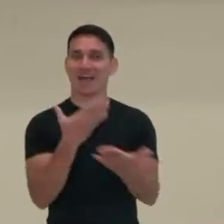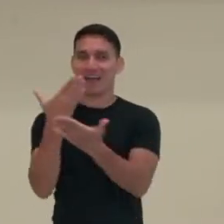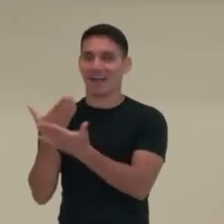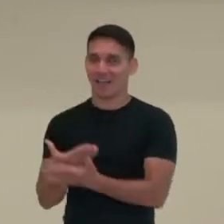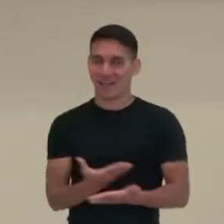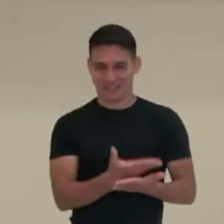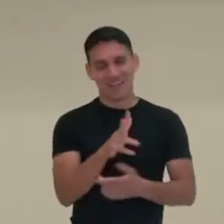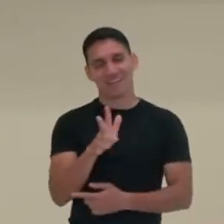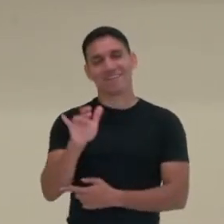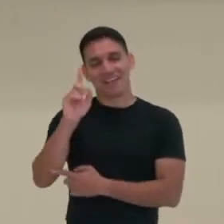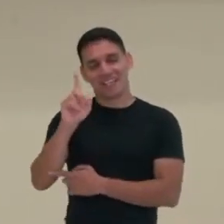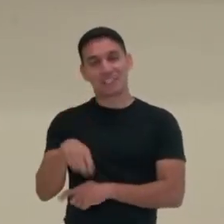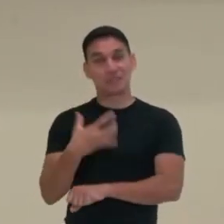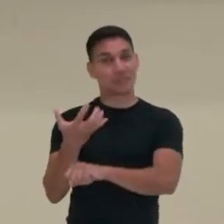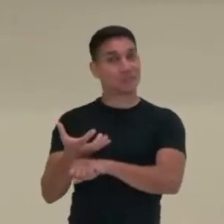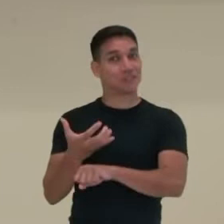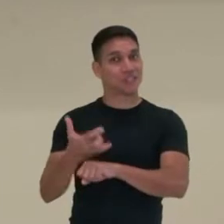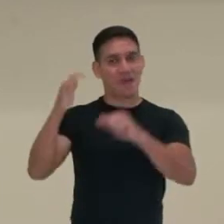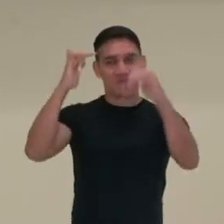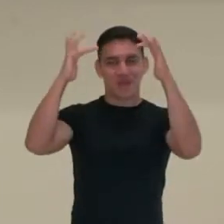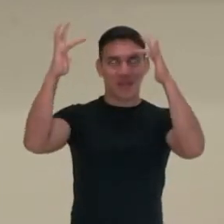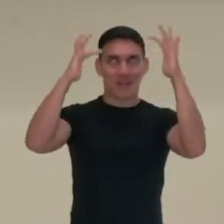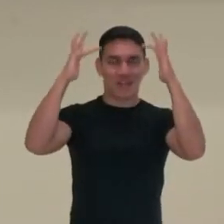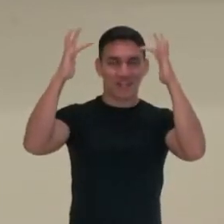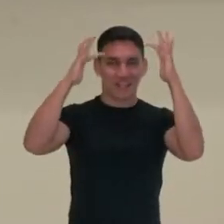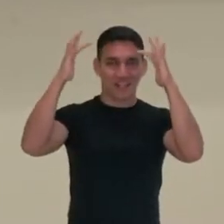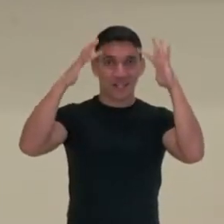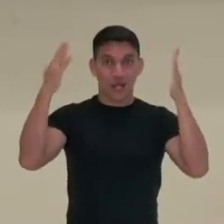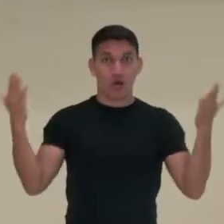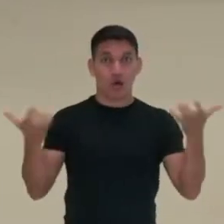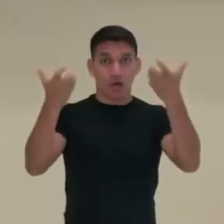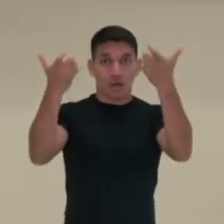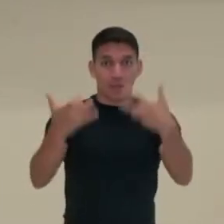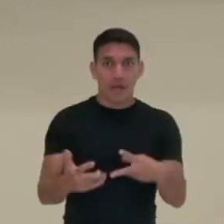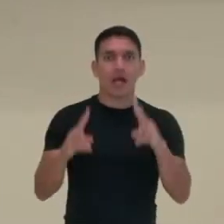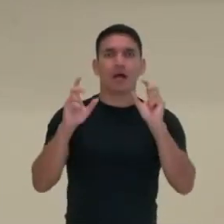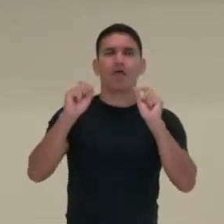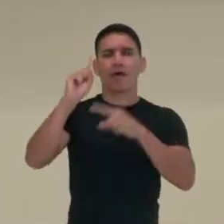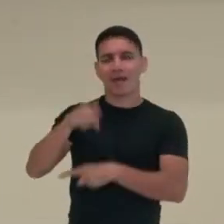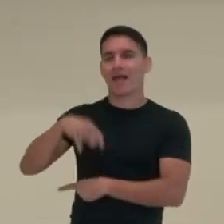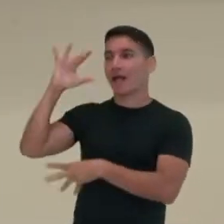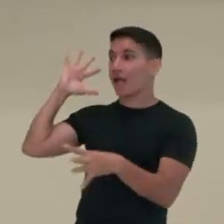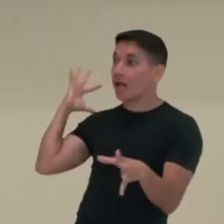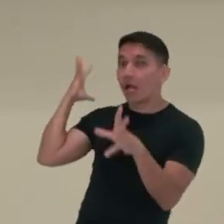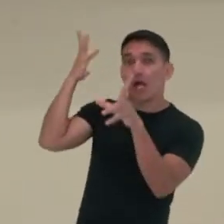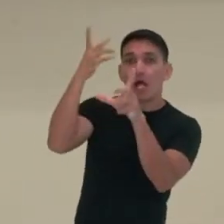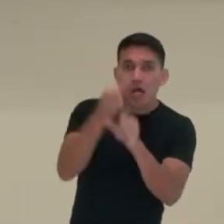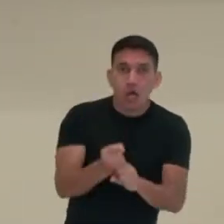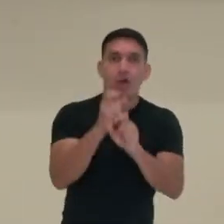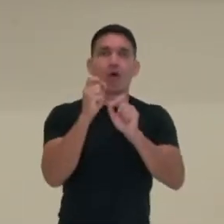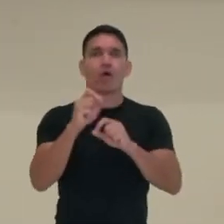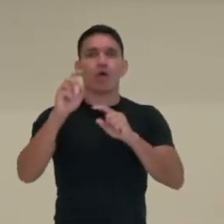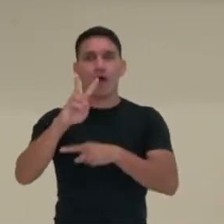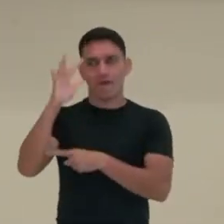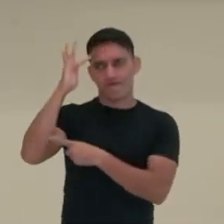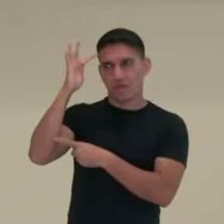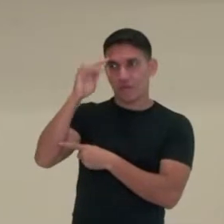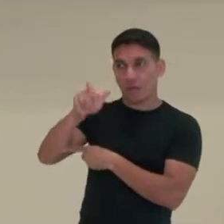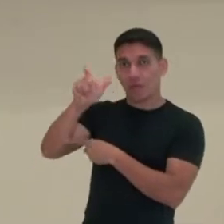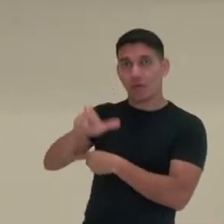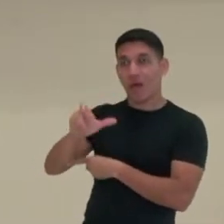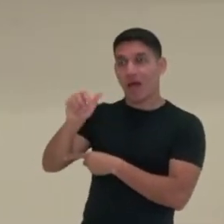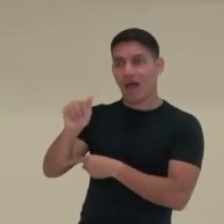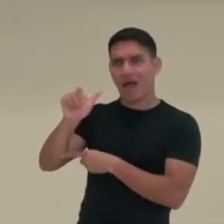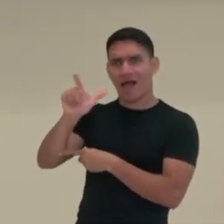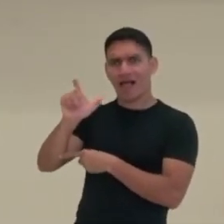é mais uma aula de filosofia. E hoje vamos fazer uma retomada sobre o filósofo